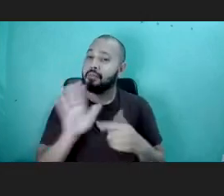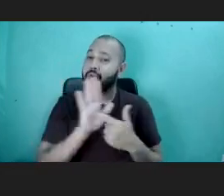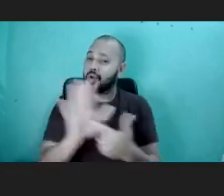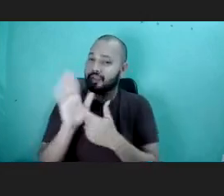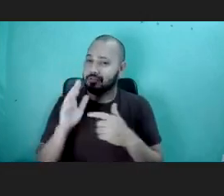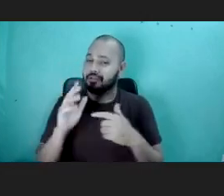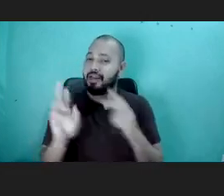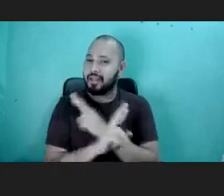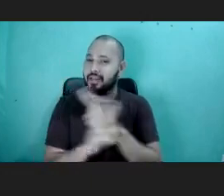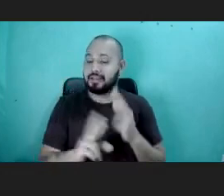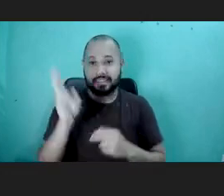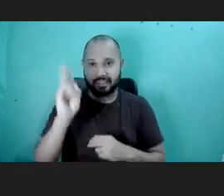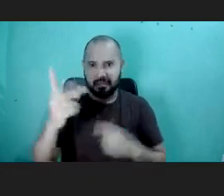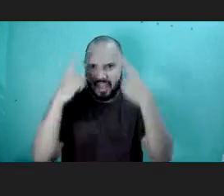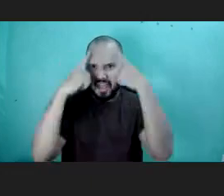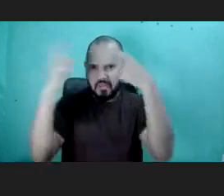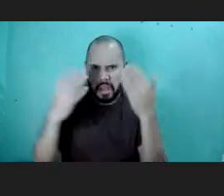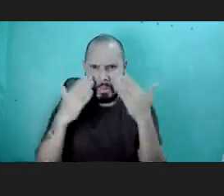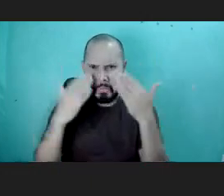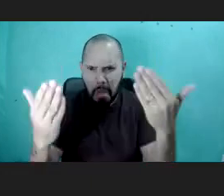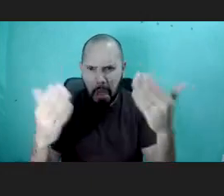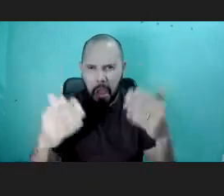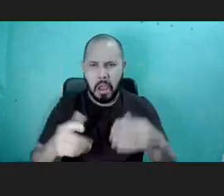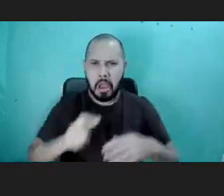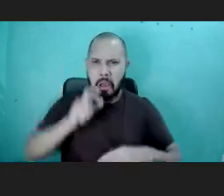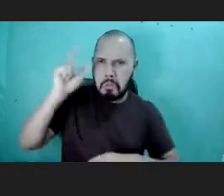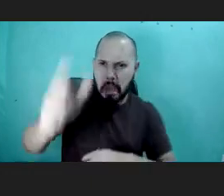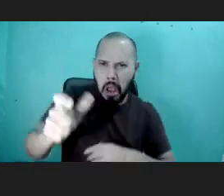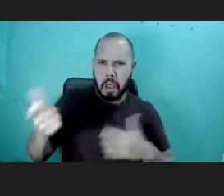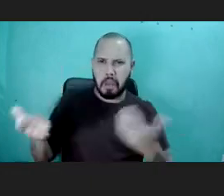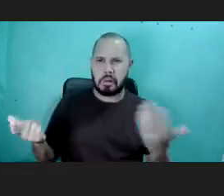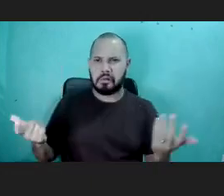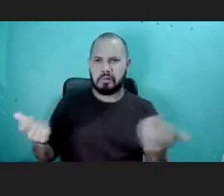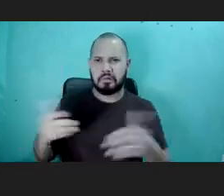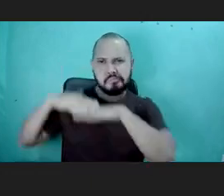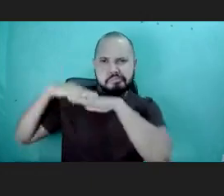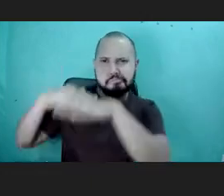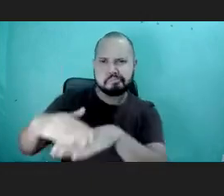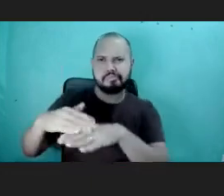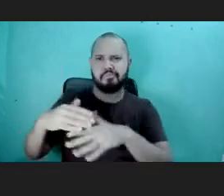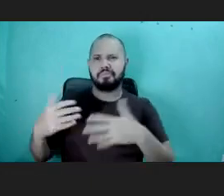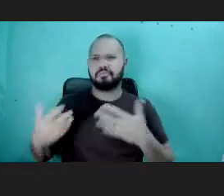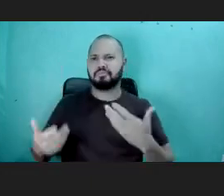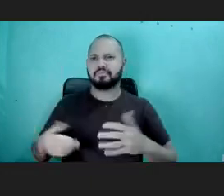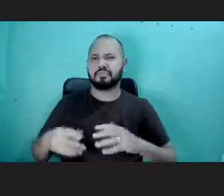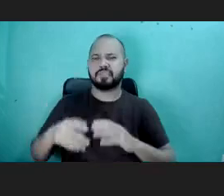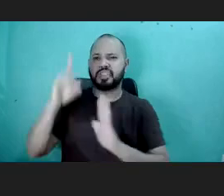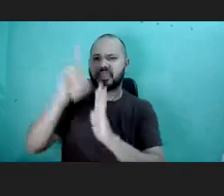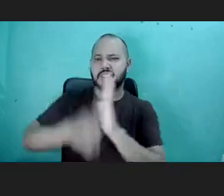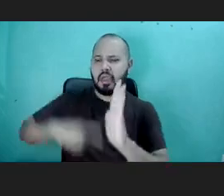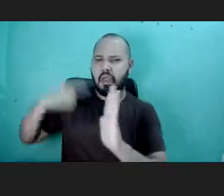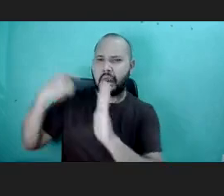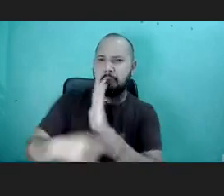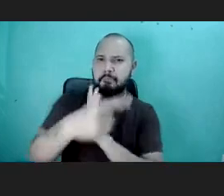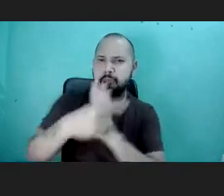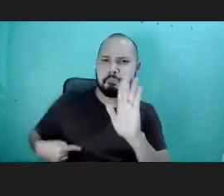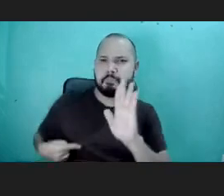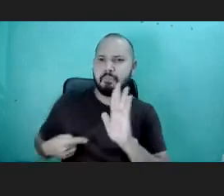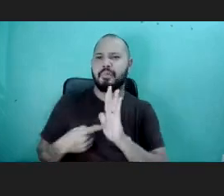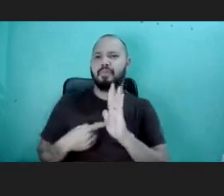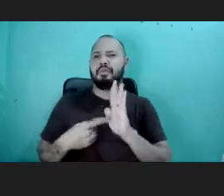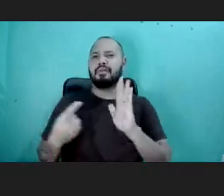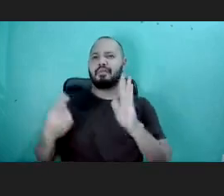ela vai aparecer de uma forma explícita, na forma de um grito, na forma de uma cessão de direitos, na forma de uma